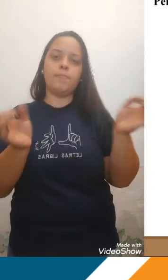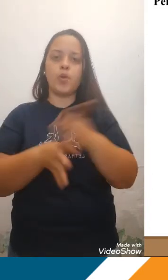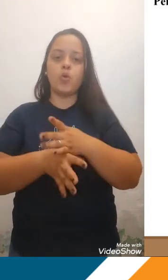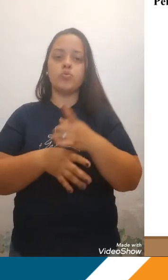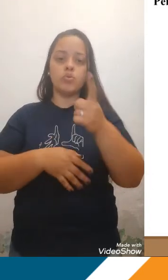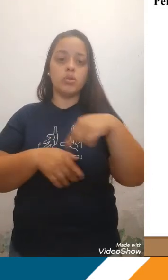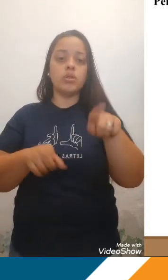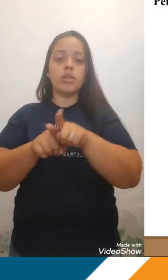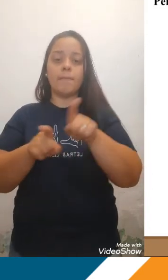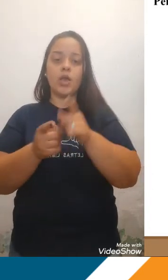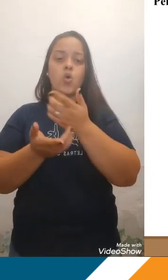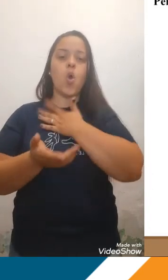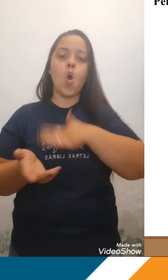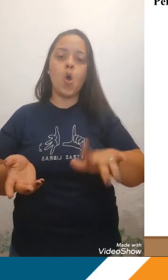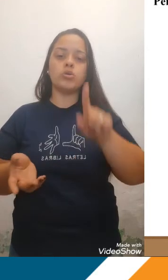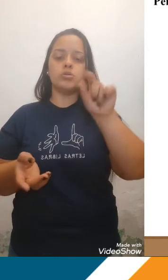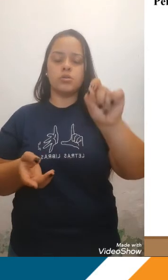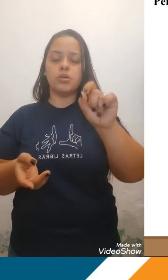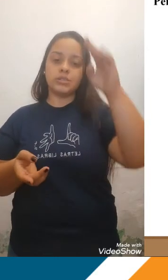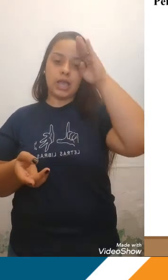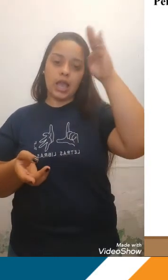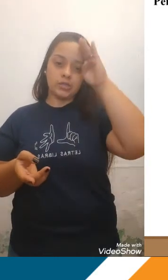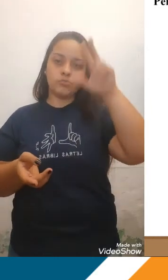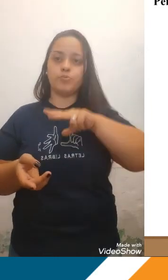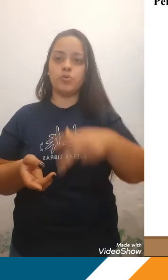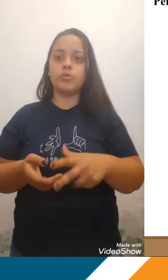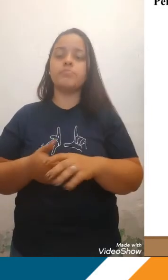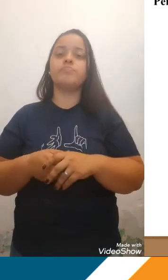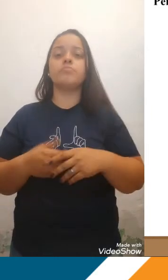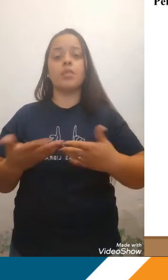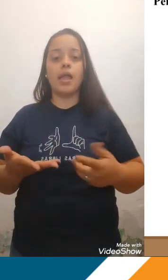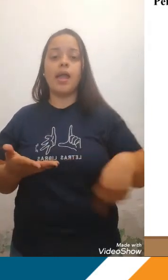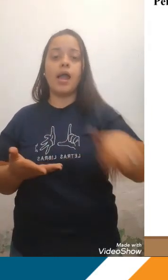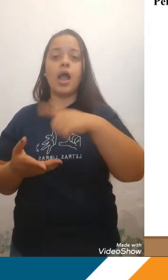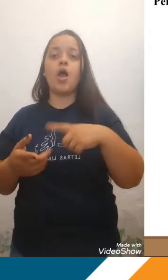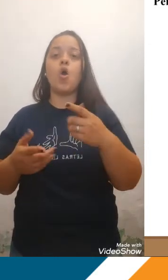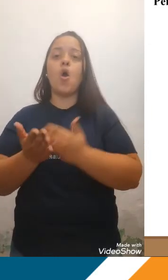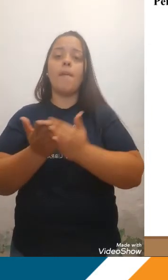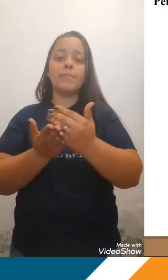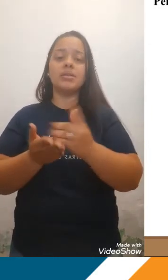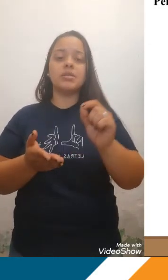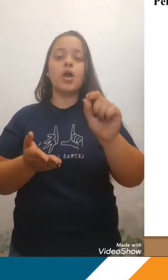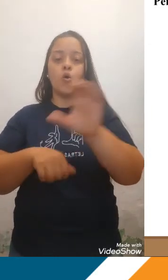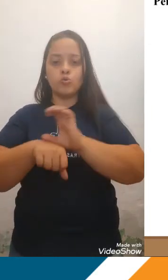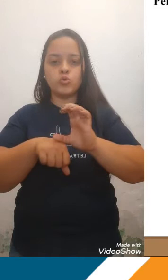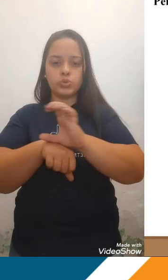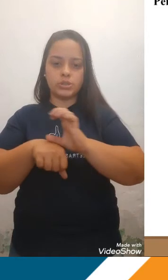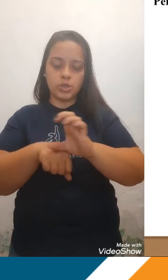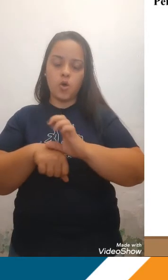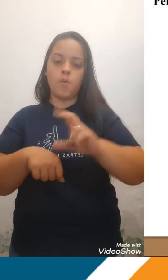desagradava também o exército português. Então, impulsionados pelos ideais liberais, eles demandam uma constituição